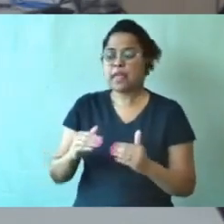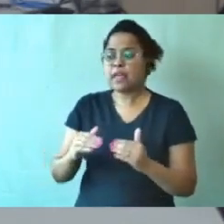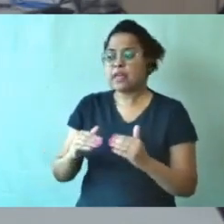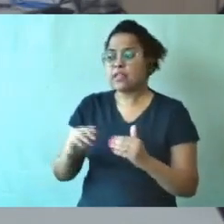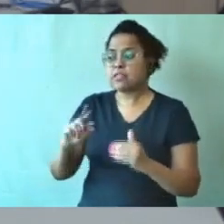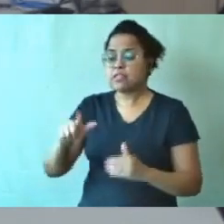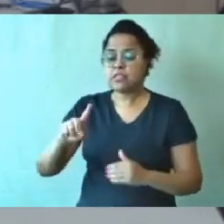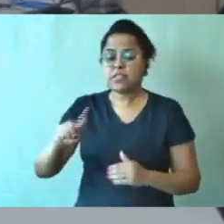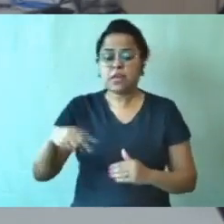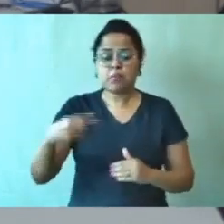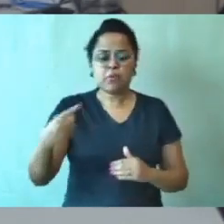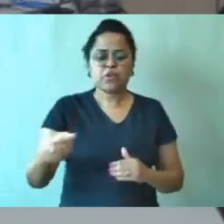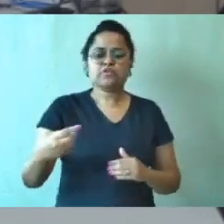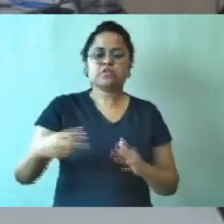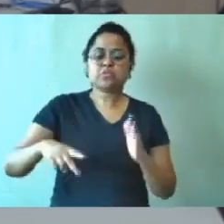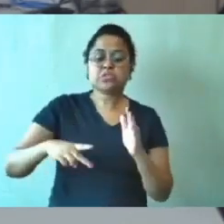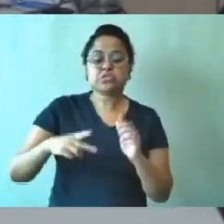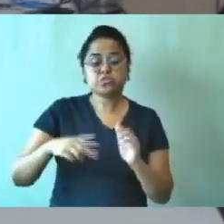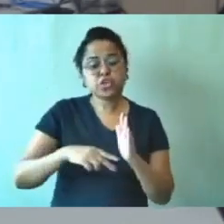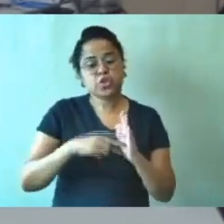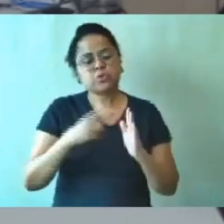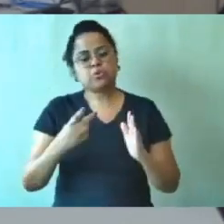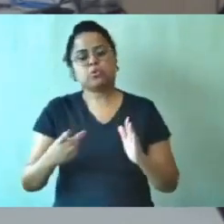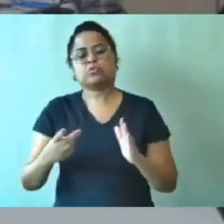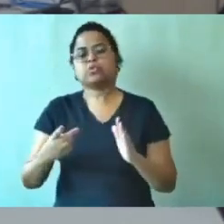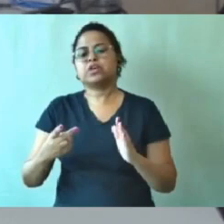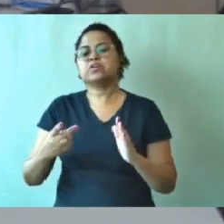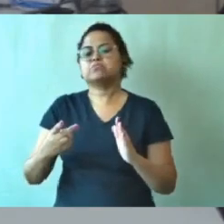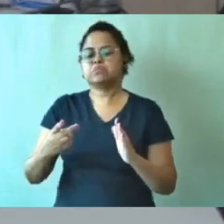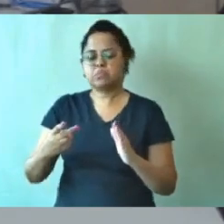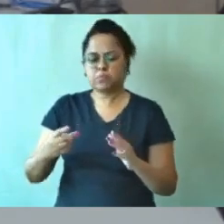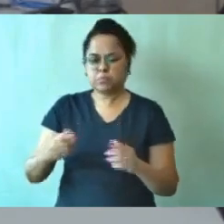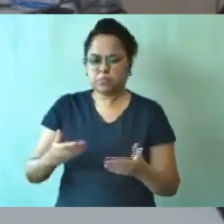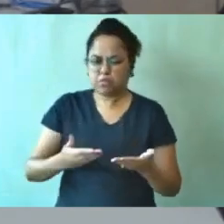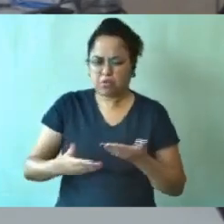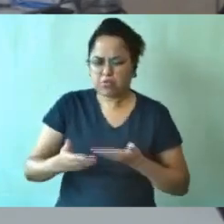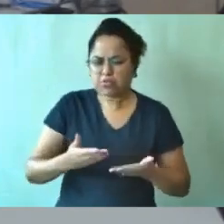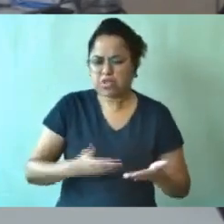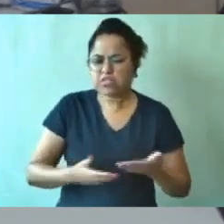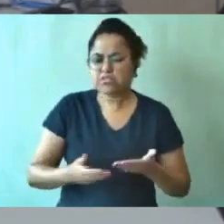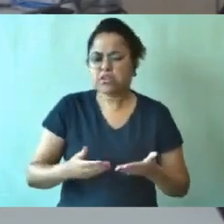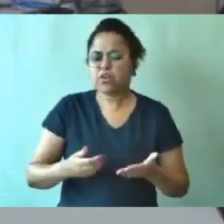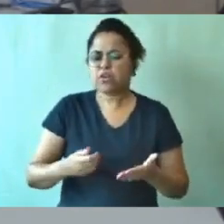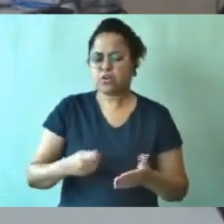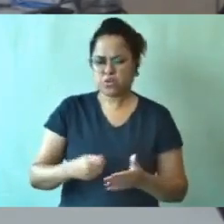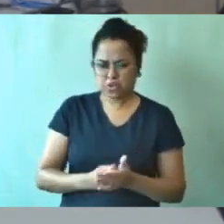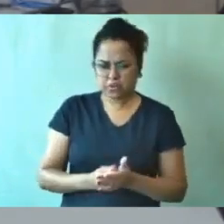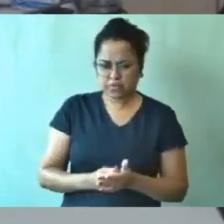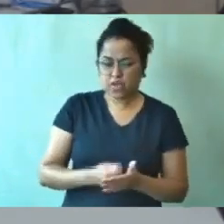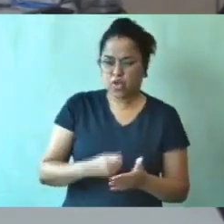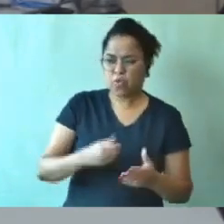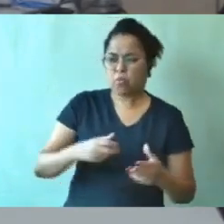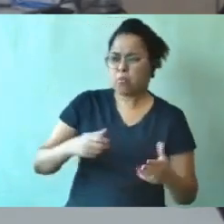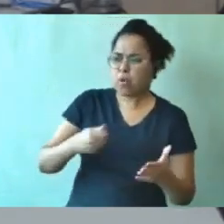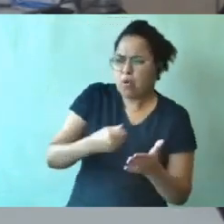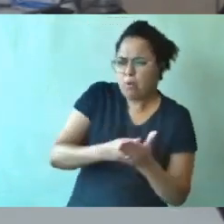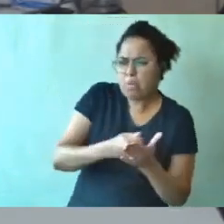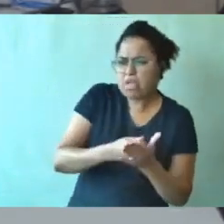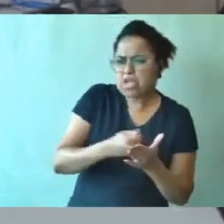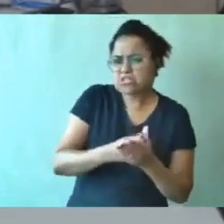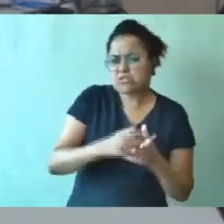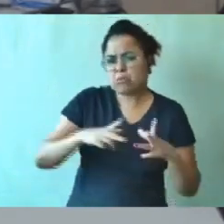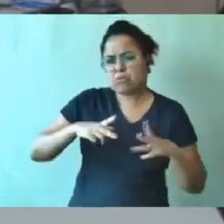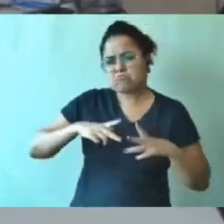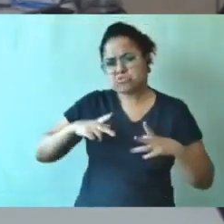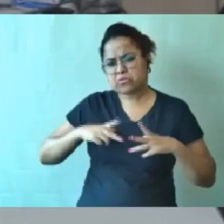transação, que é de liquidar, né, mutuamente, a questão de uma obrigação particular que o senhor tinha, né, com